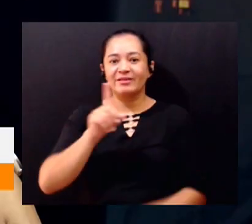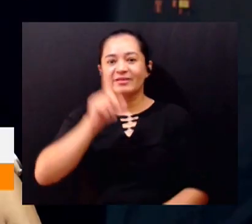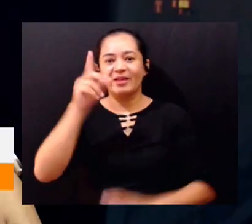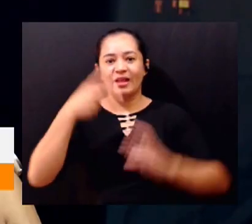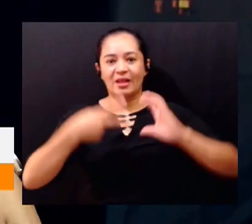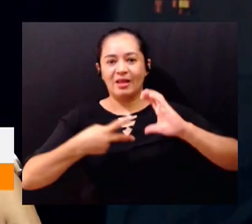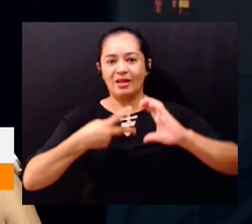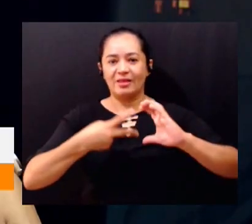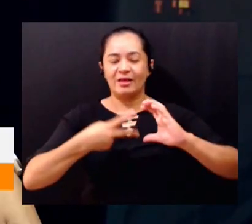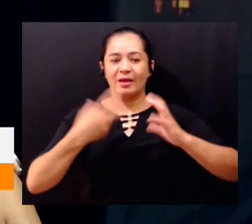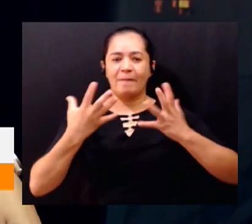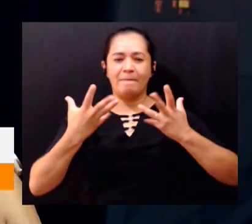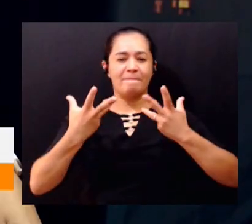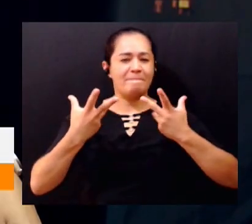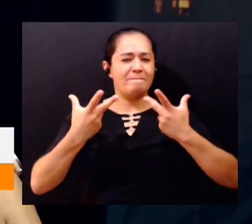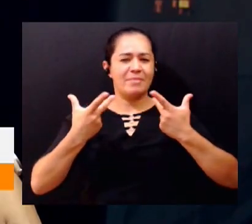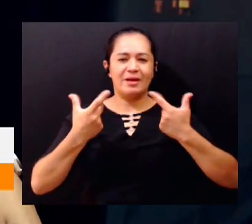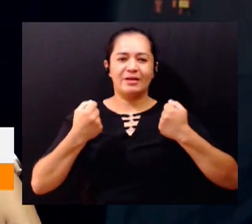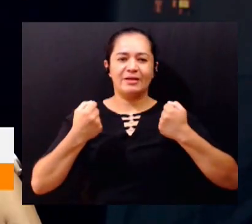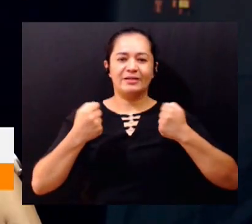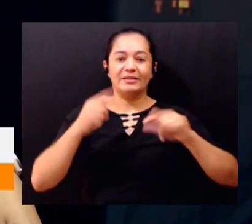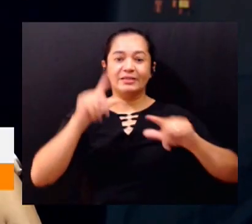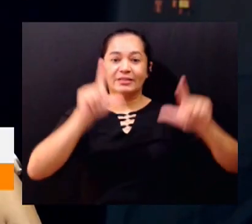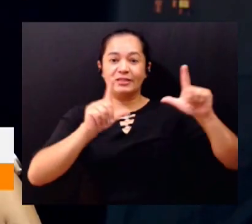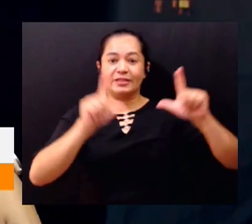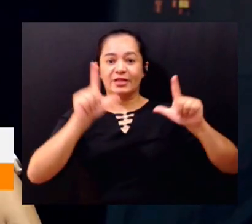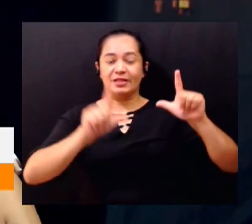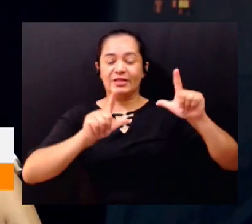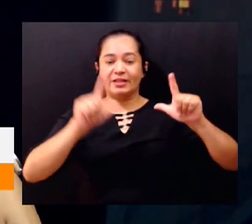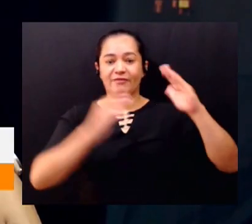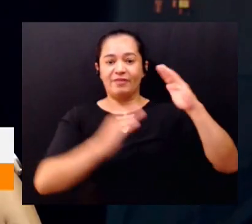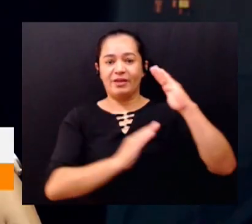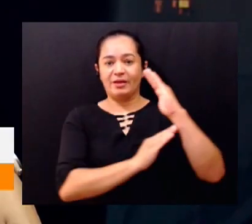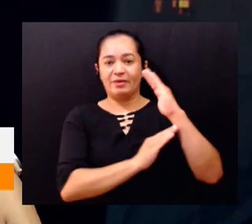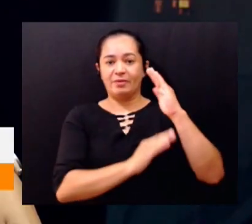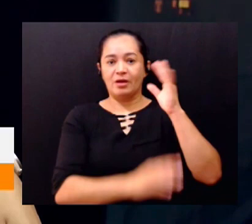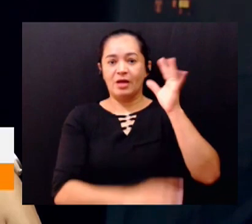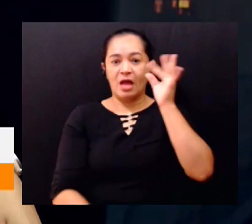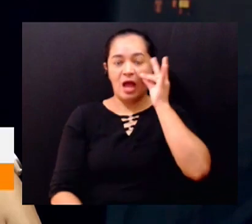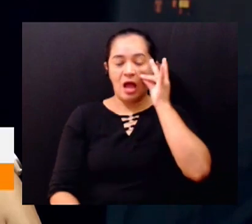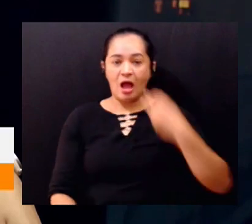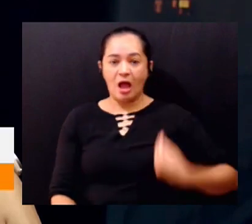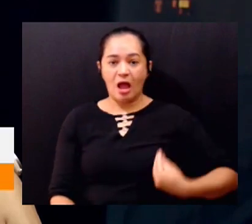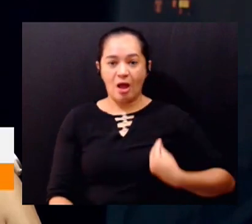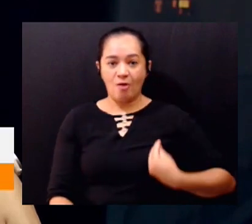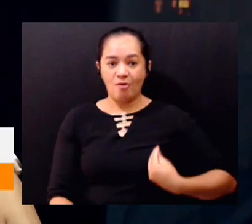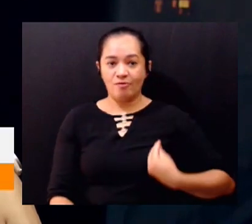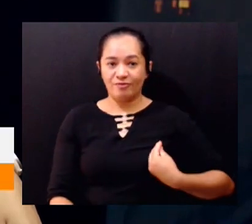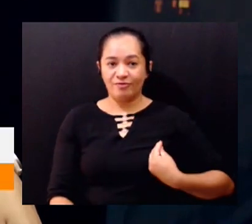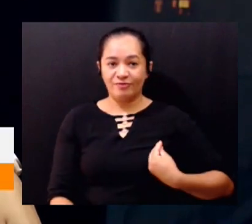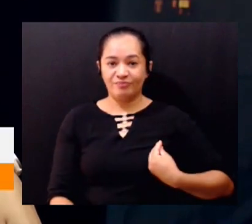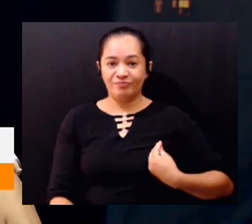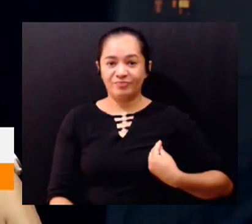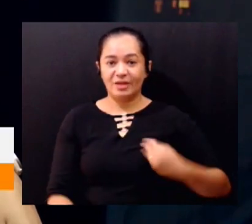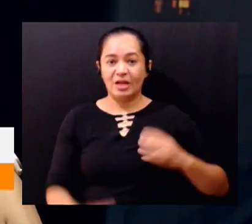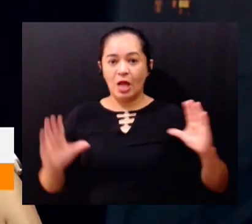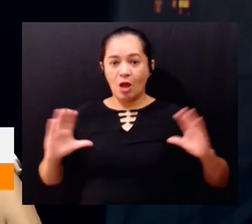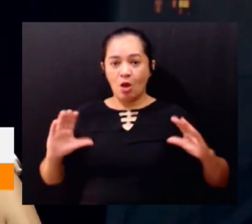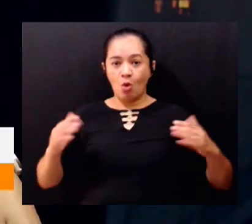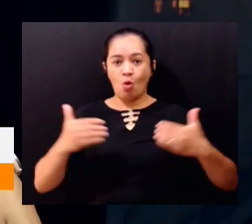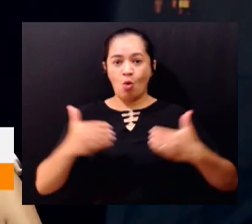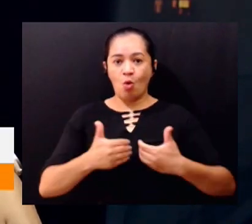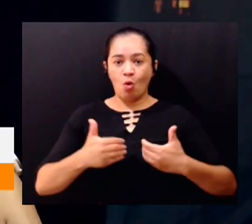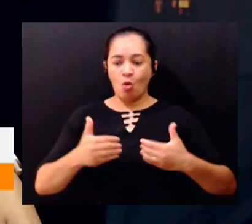a TV Câmara Campinas transmite ao vivo o 2º Congresso de Comunicação e é um congresso onde reúne profissionais que